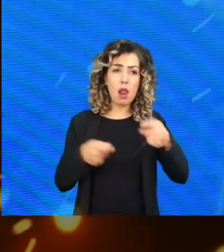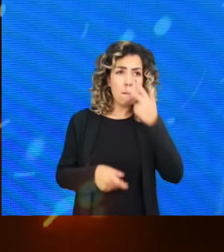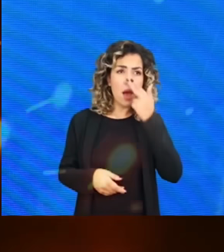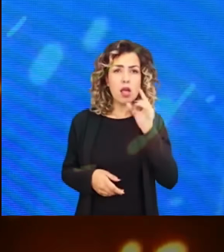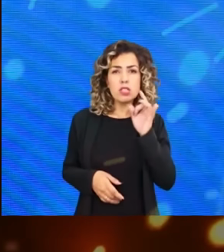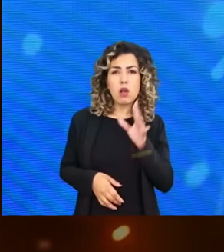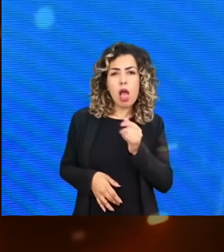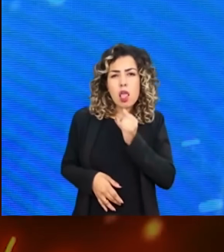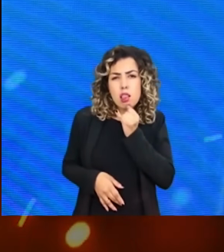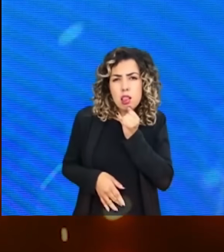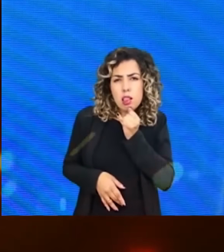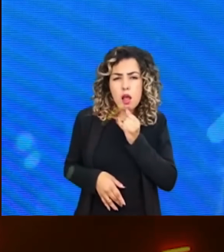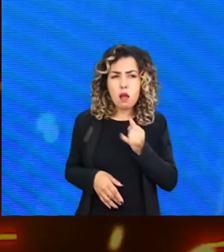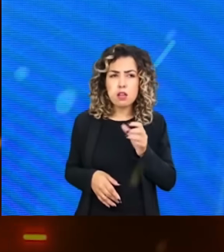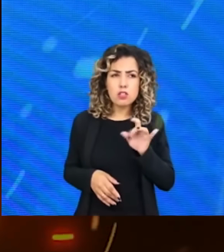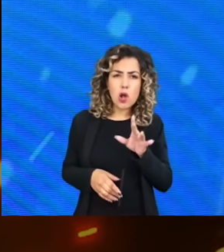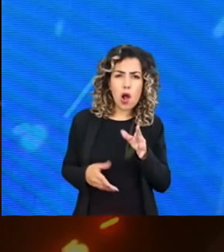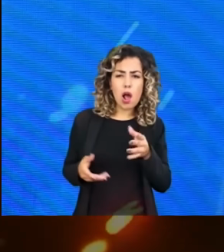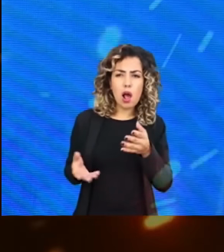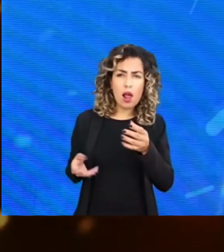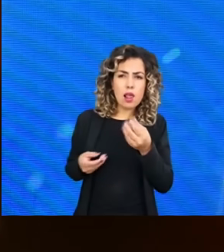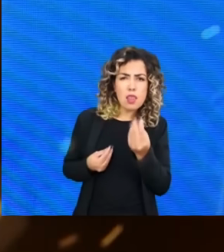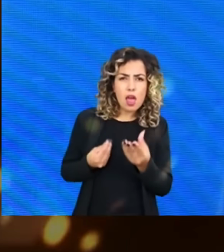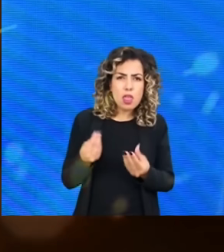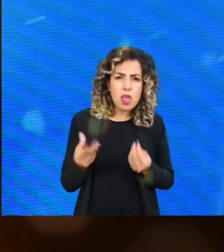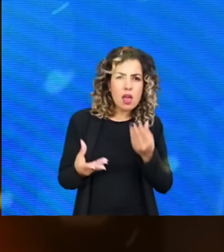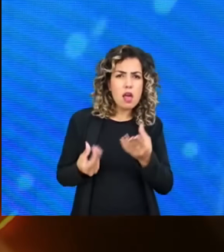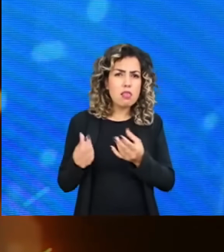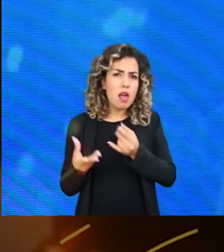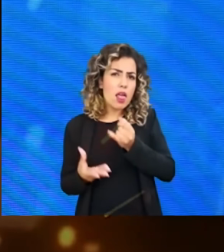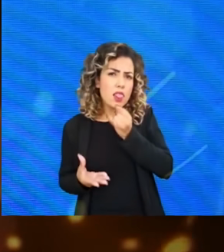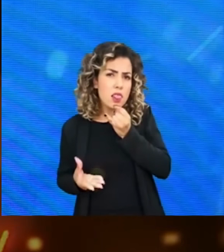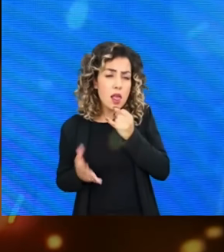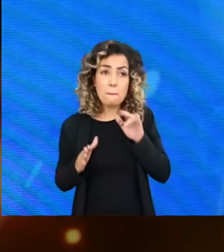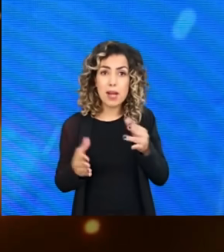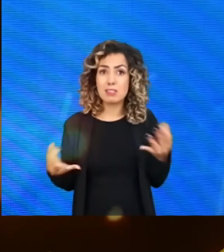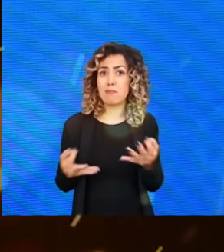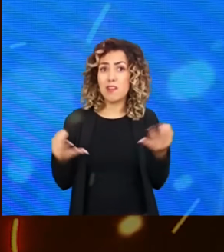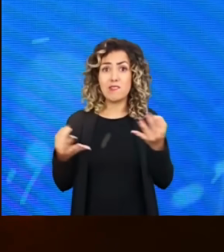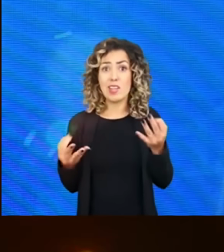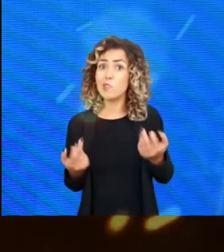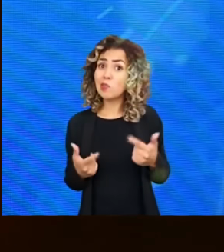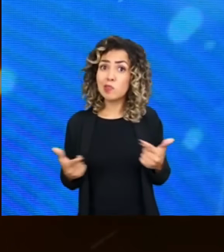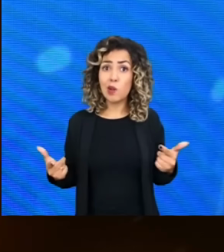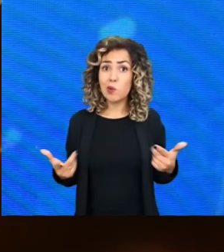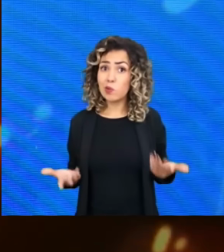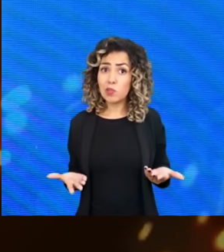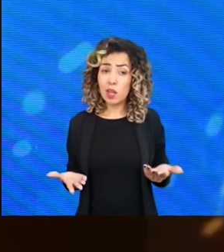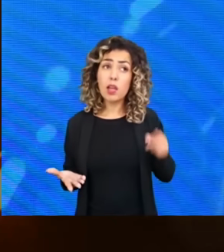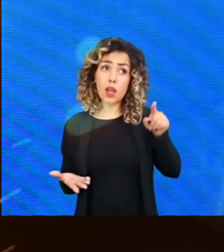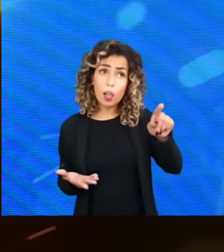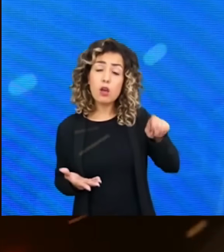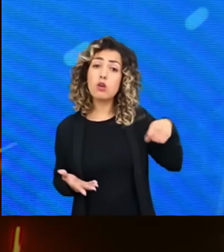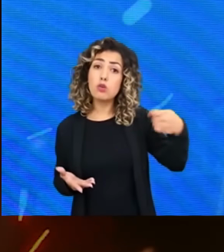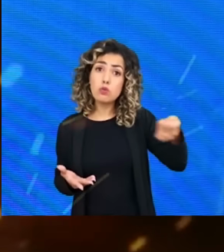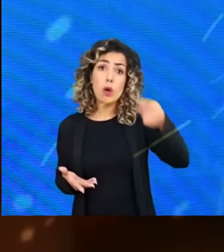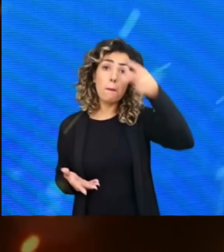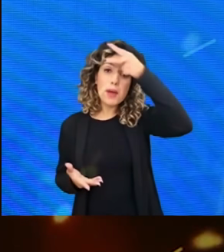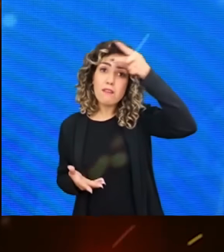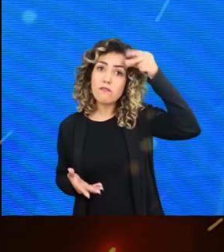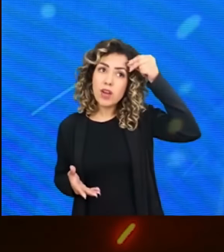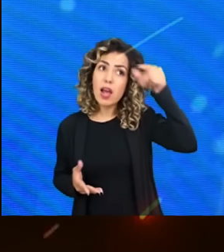furado e de fato a gente só pode chamar de Prefeito quem qu foi eleito Prefeito quem foi eleito vice-prefeito continua eternamente o